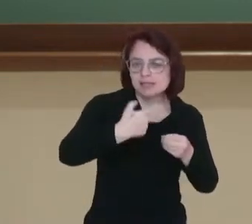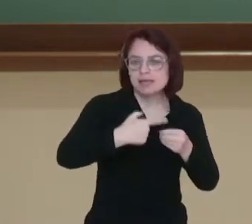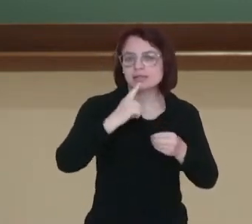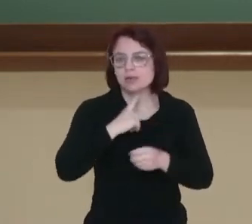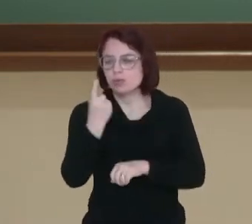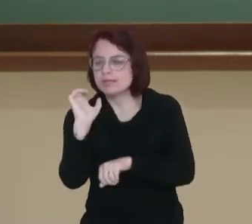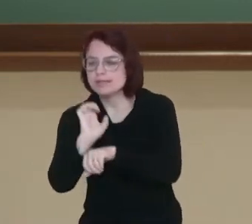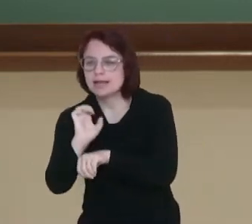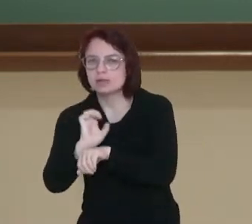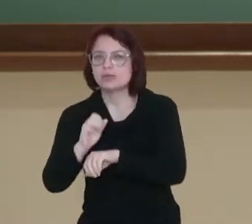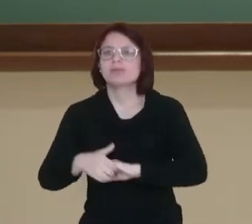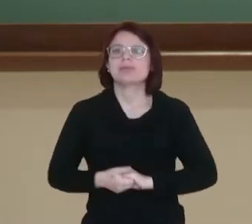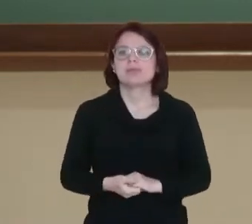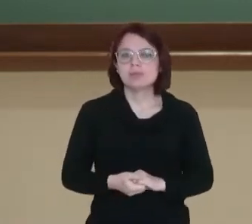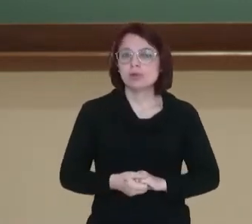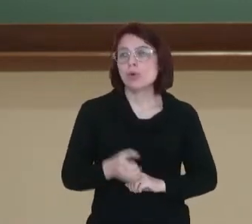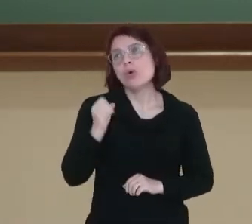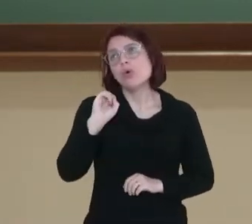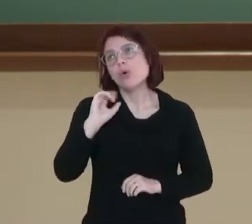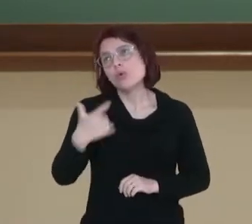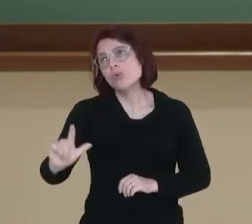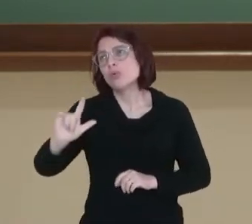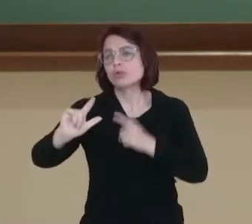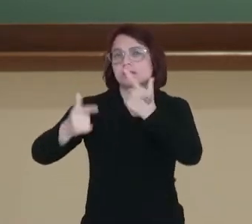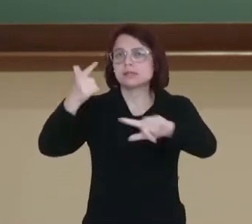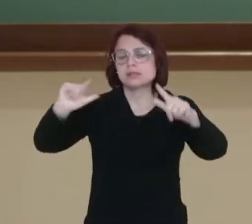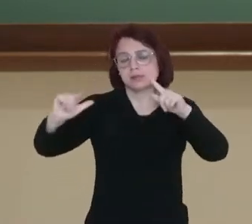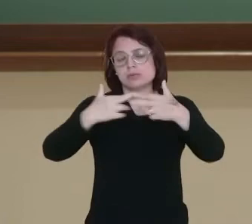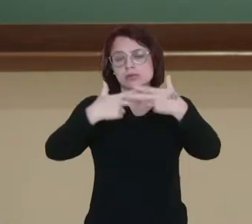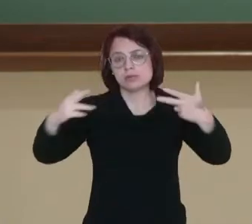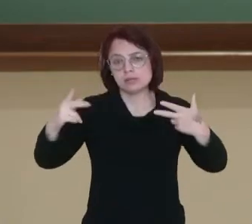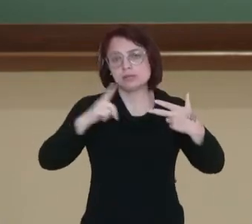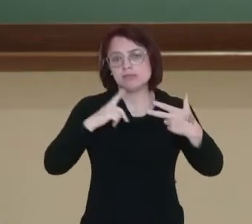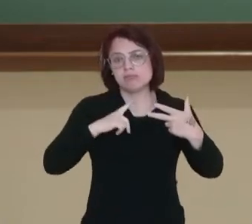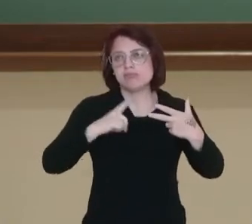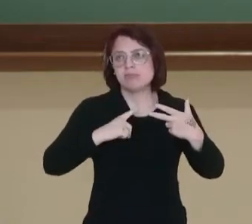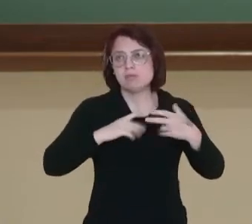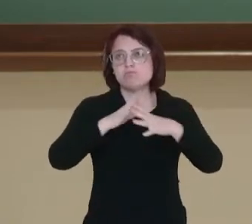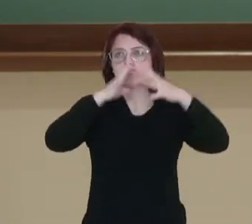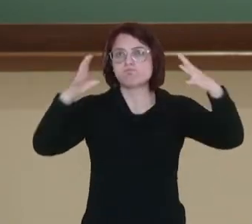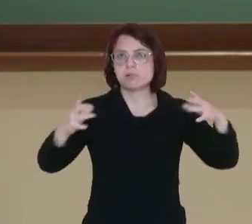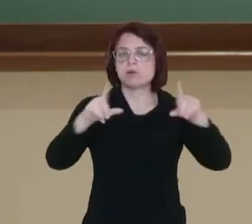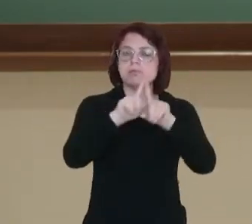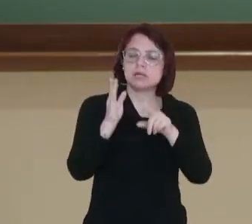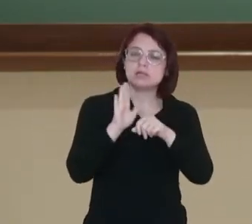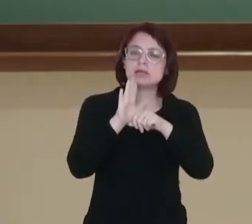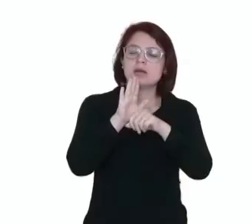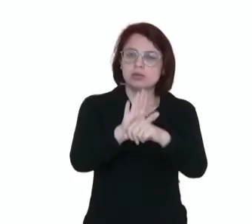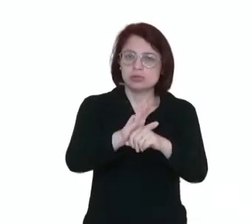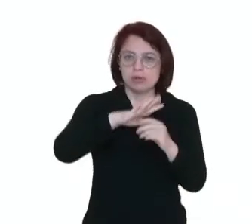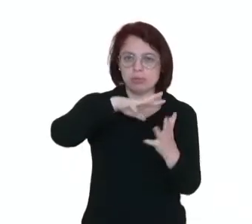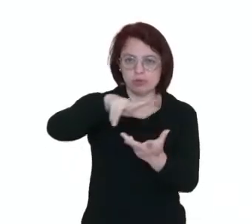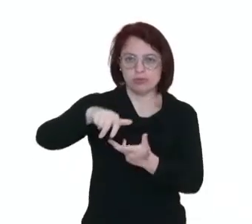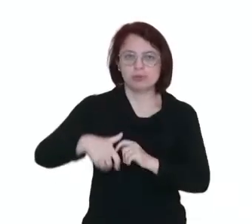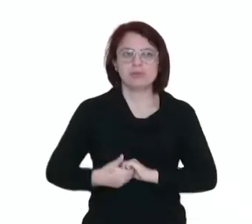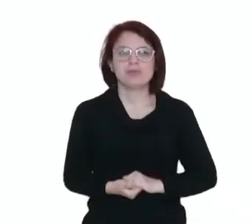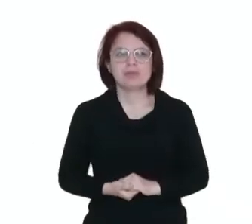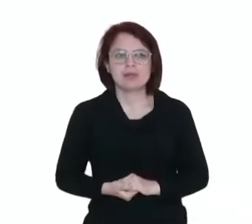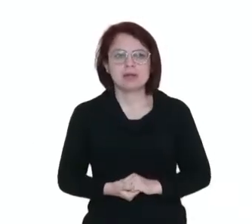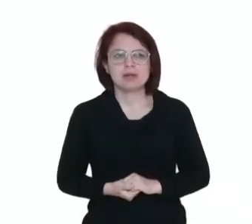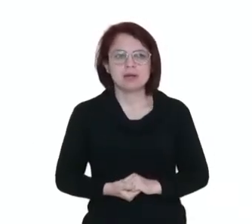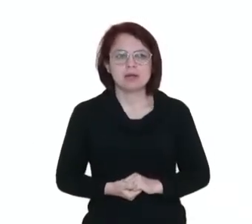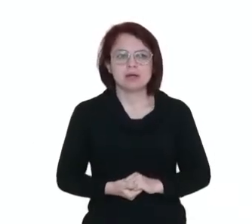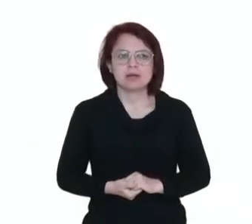estado, ou coisas que são bem amplas, que atingem também o planeta, certo? Observando ali, é um texto que